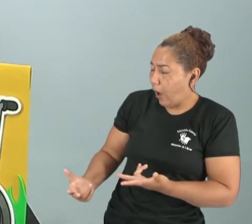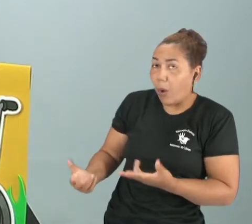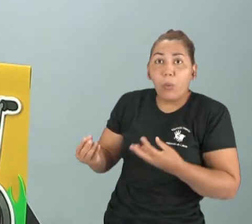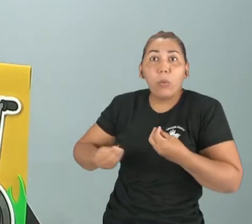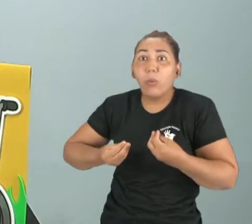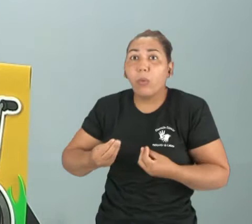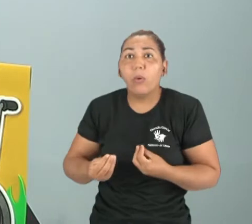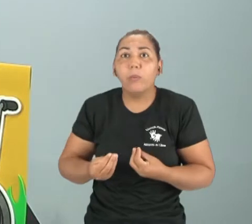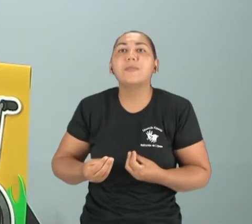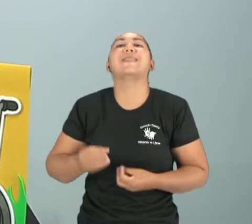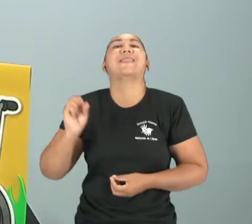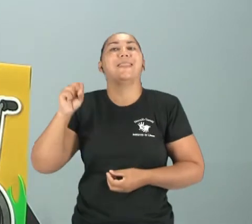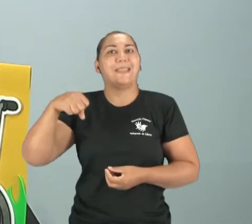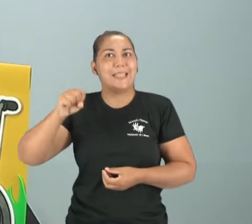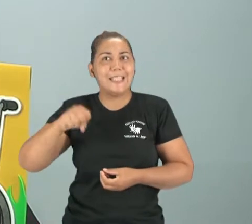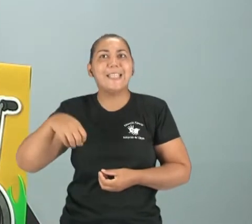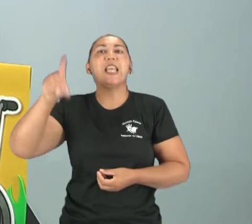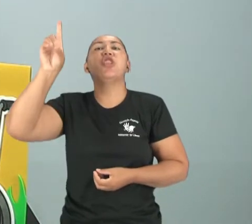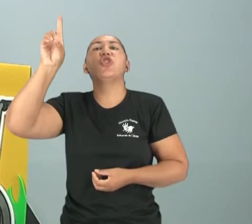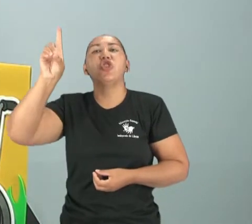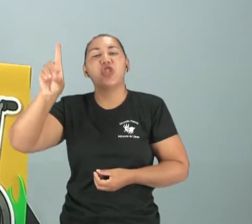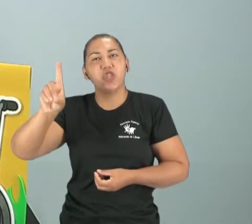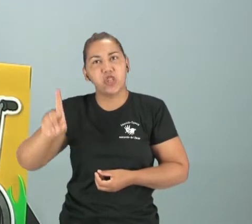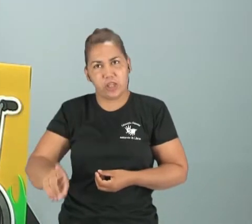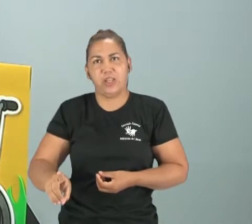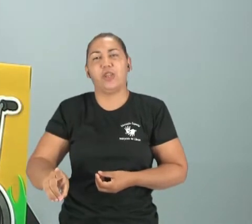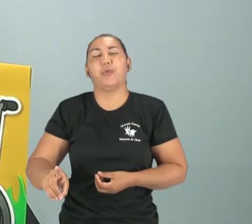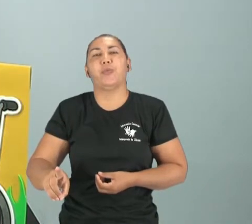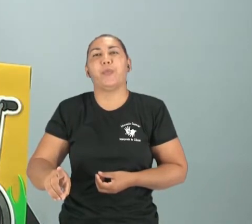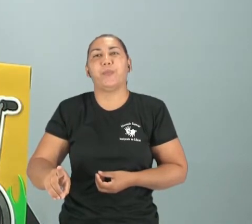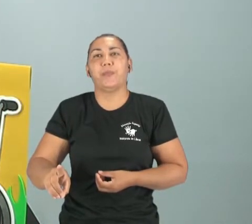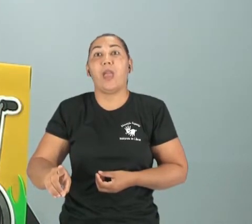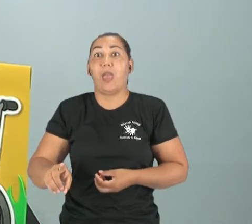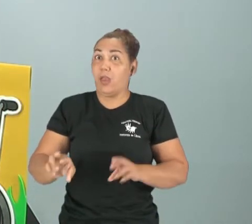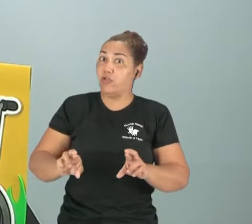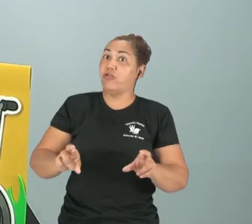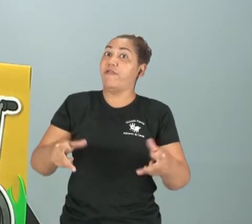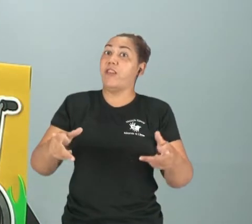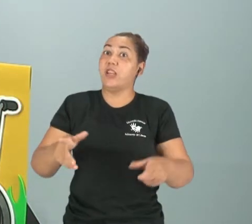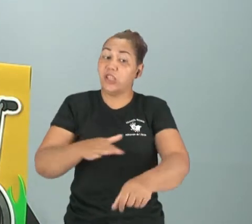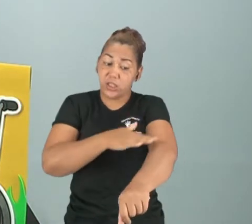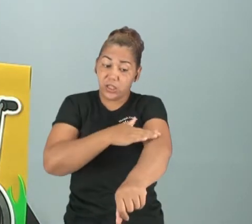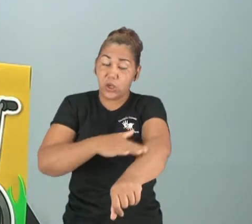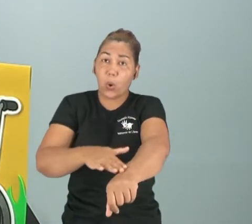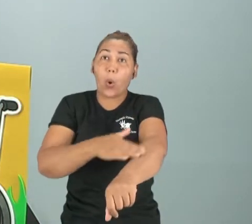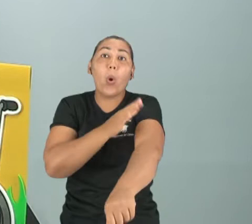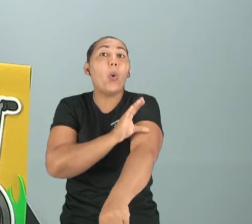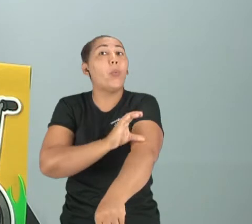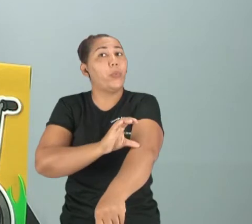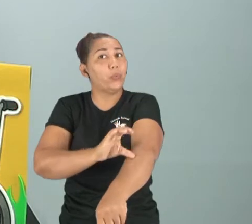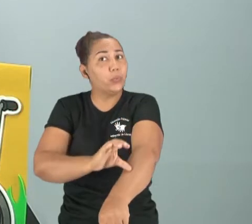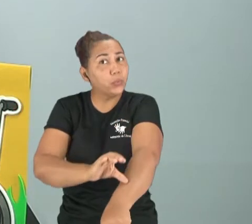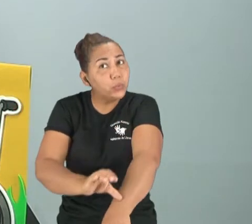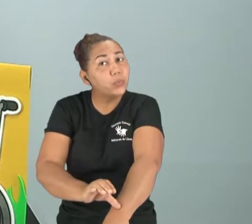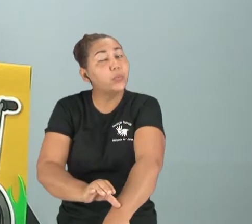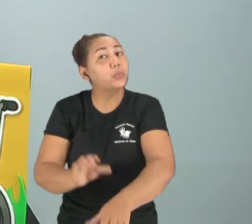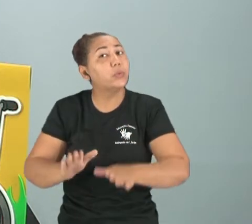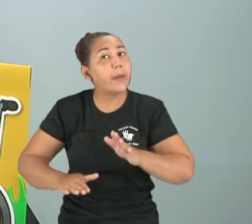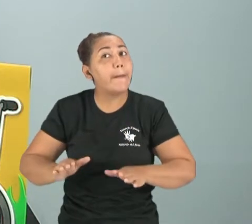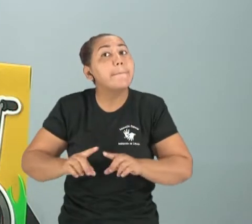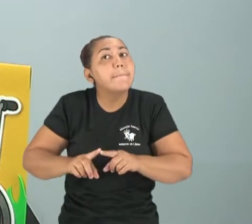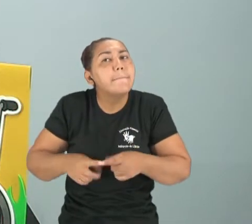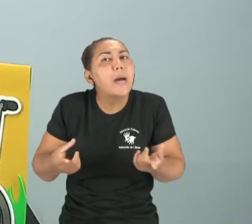em direitos. Nós somos diferentes em cor, em cultura, muitas vezes, mas nós